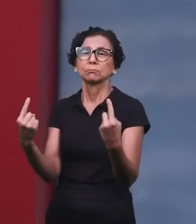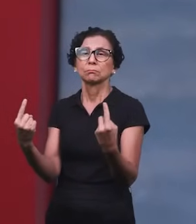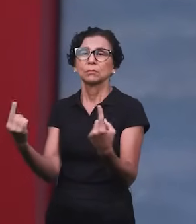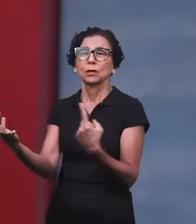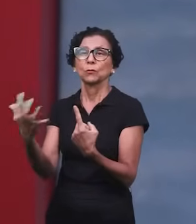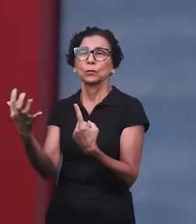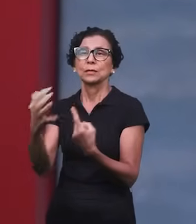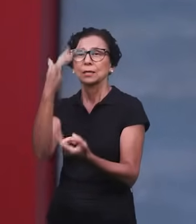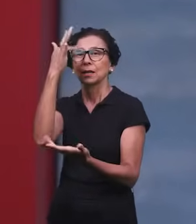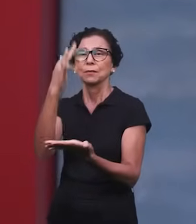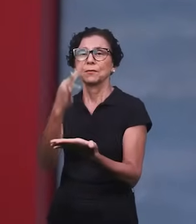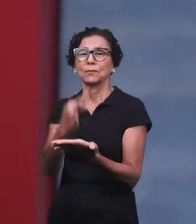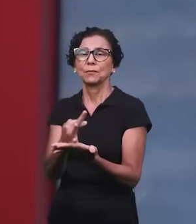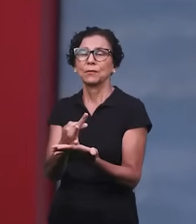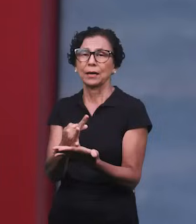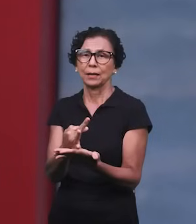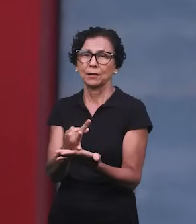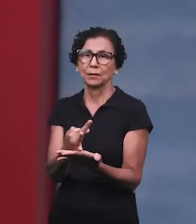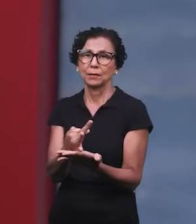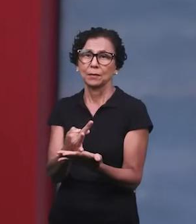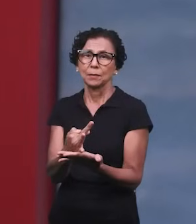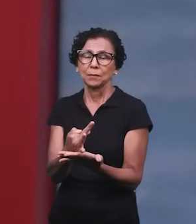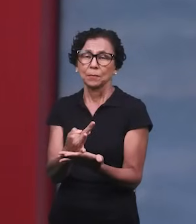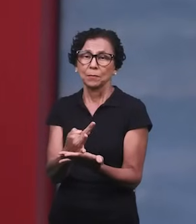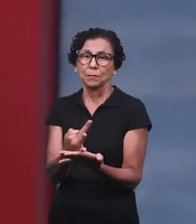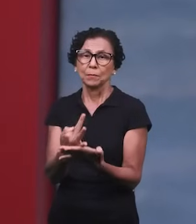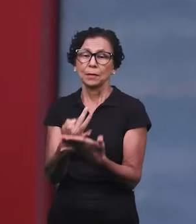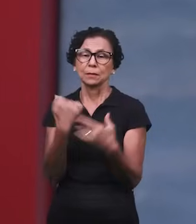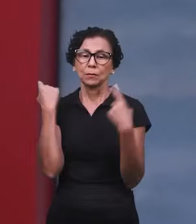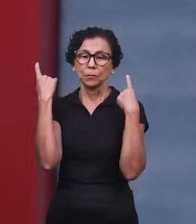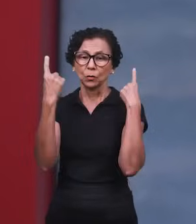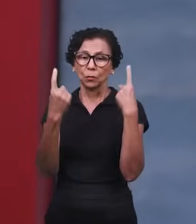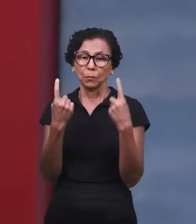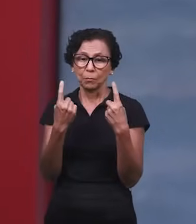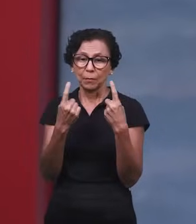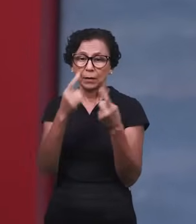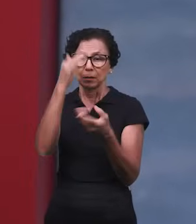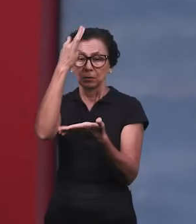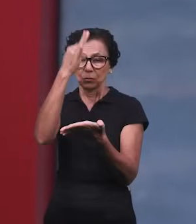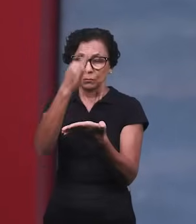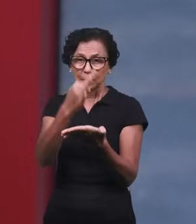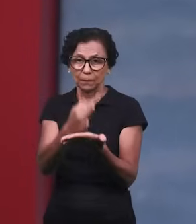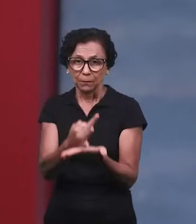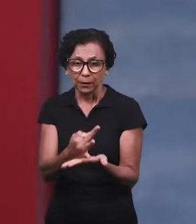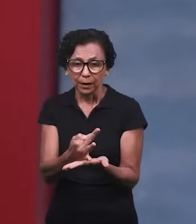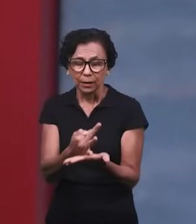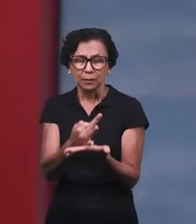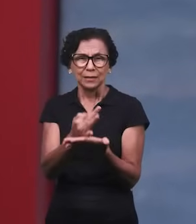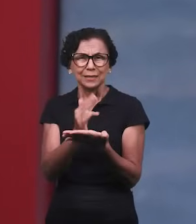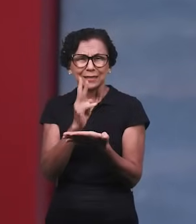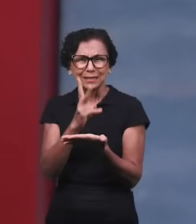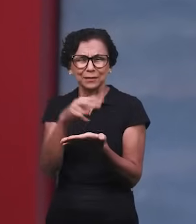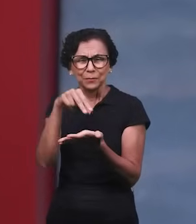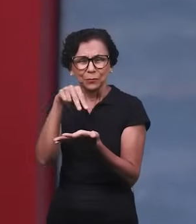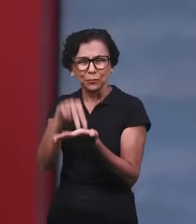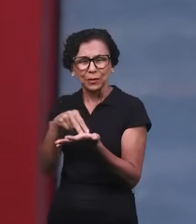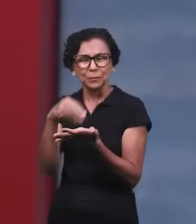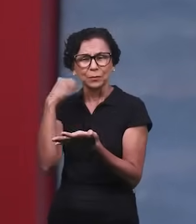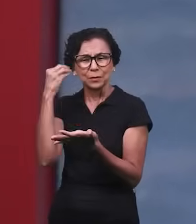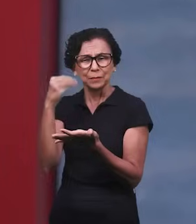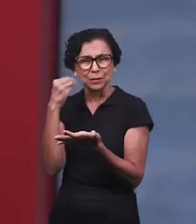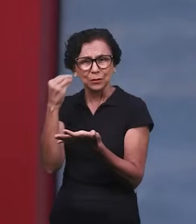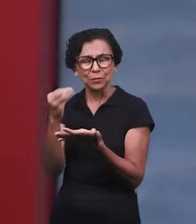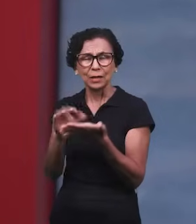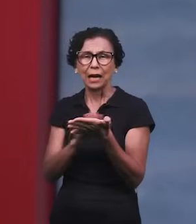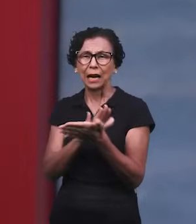nós nos preocuparmos com a consistência da nossa fé. Porque se a nossa fé for firmada realmente, nada vai